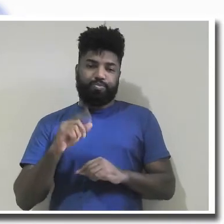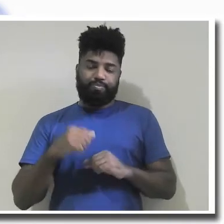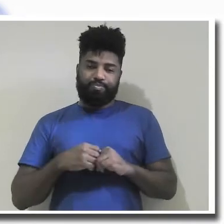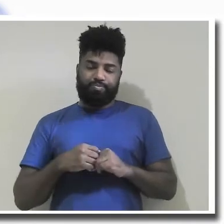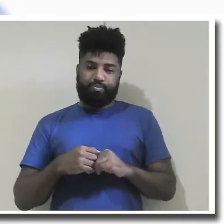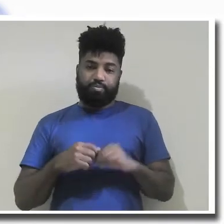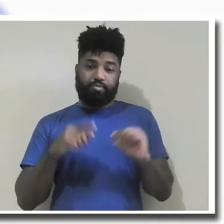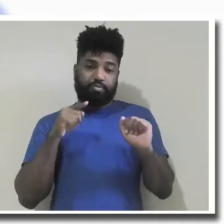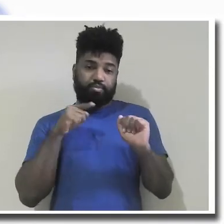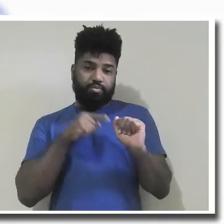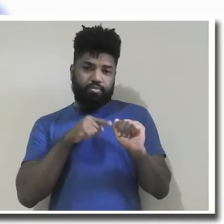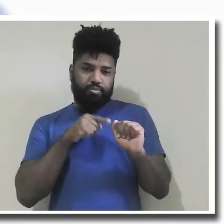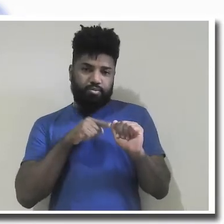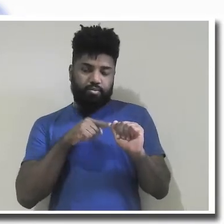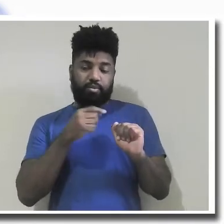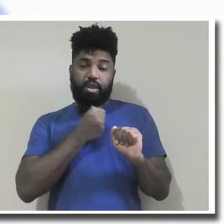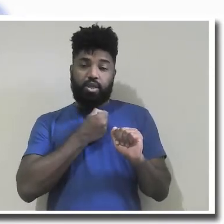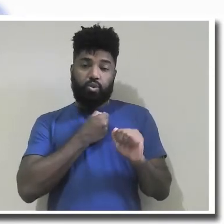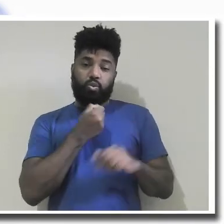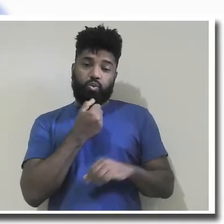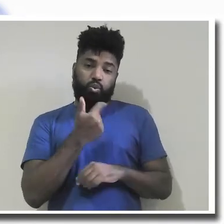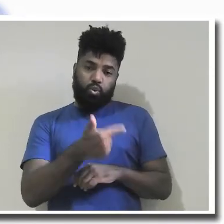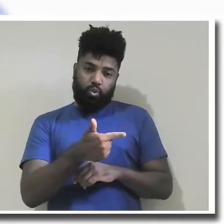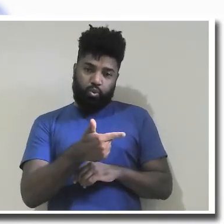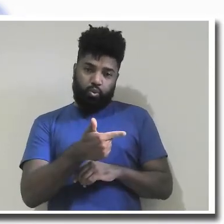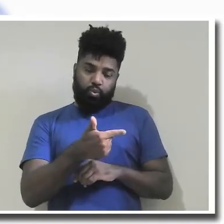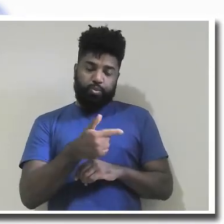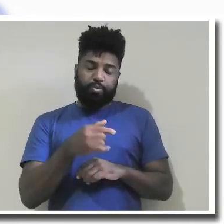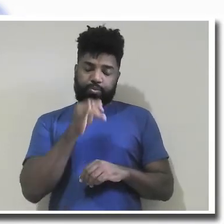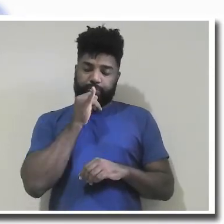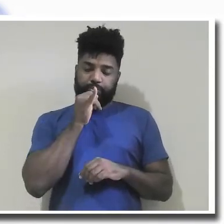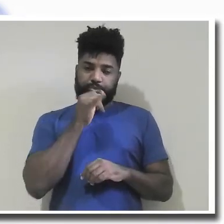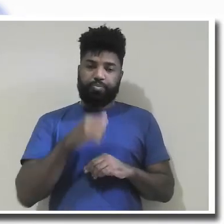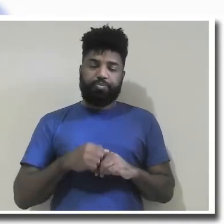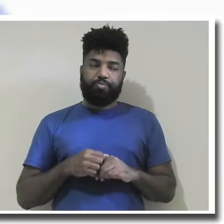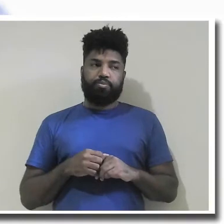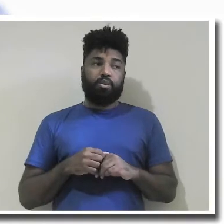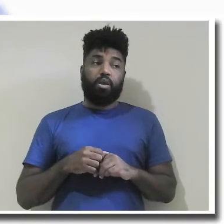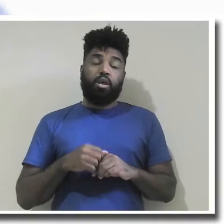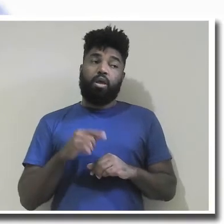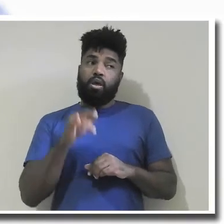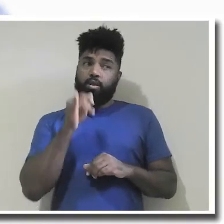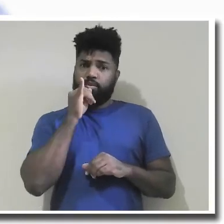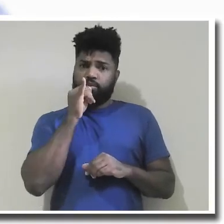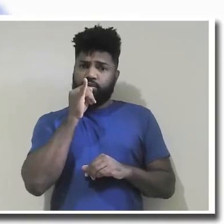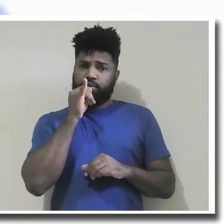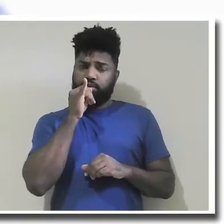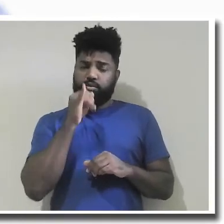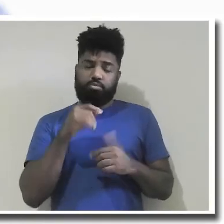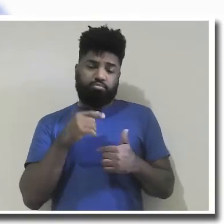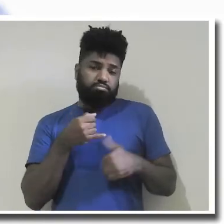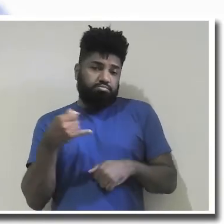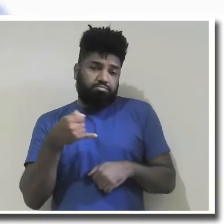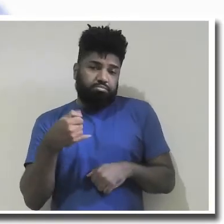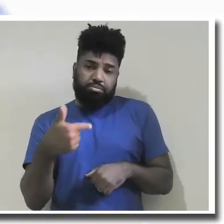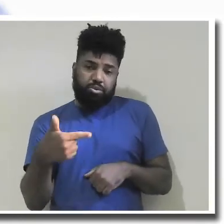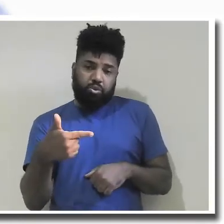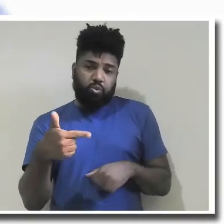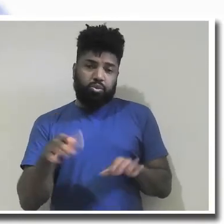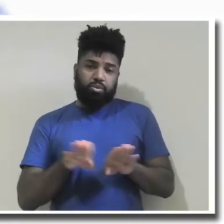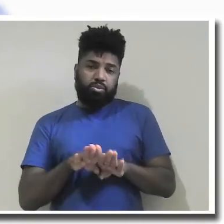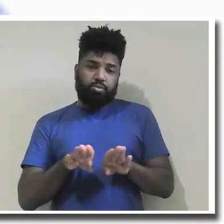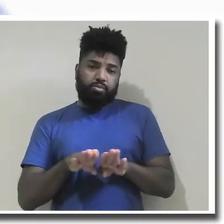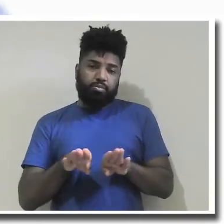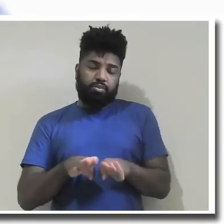A é o valor 2 do exemplo, mas ele pode ser, por exemplo, menos 2. Então,